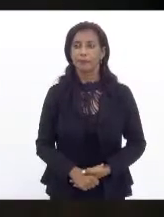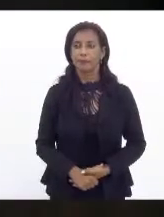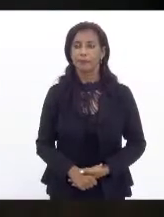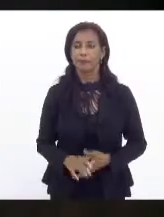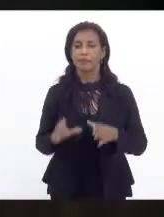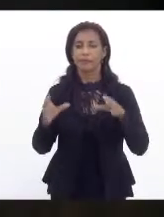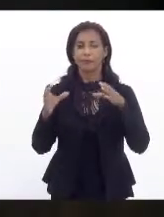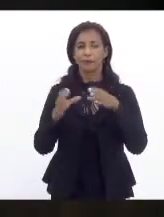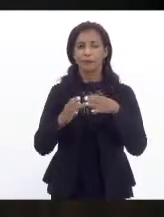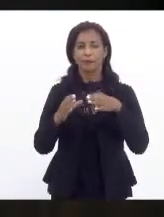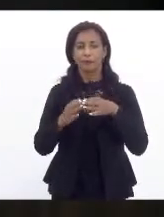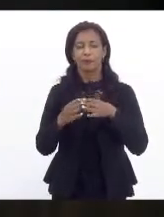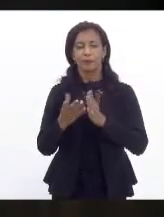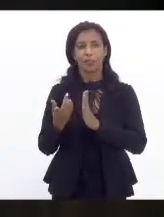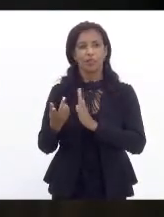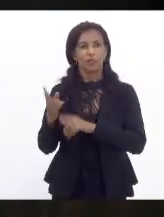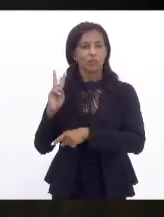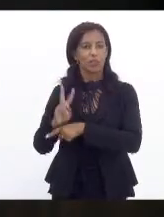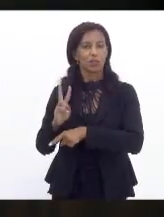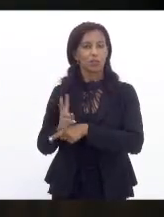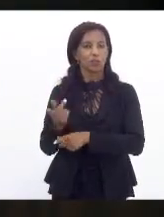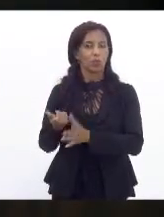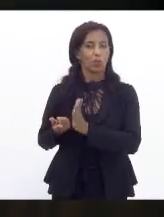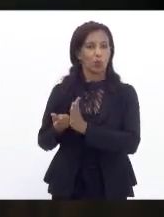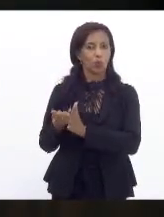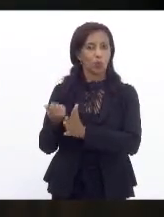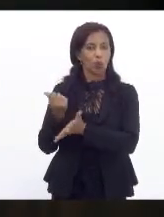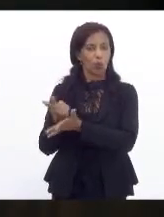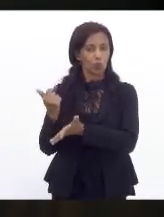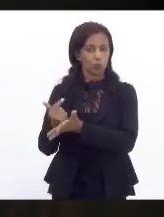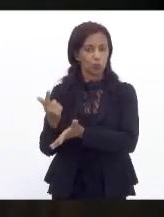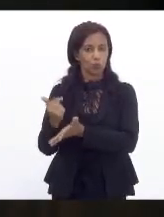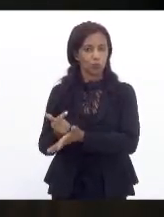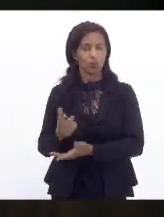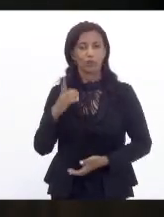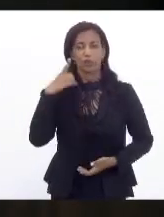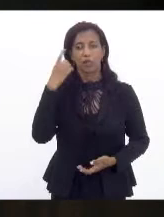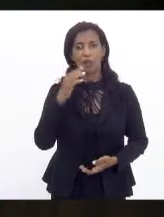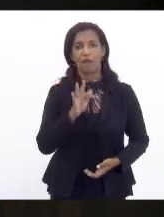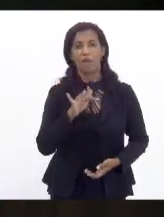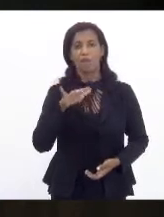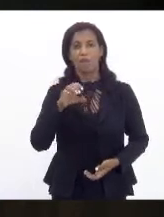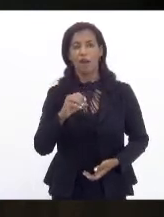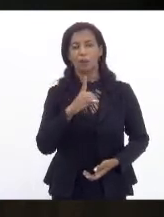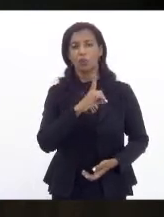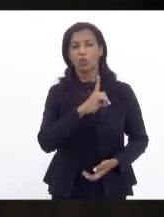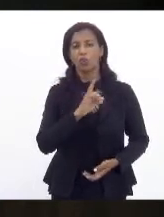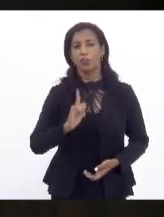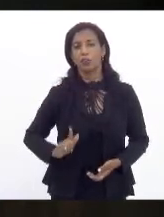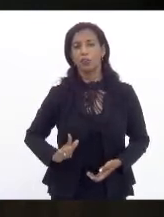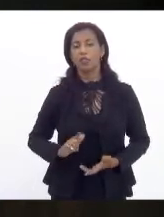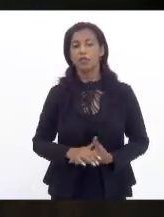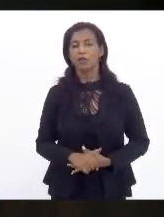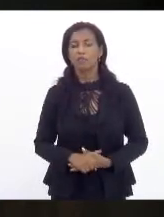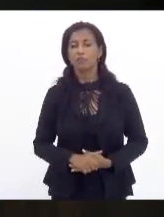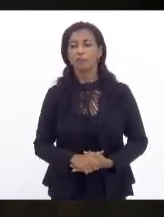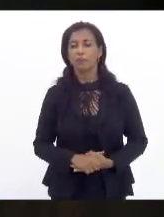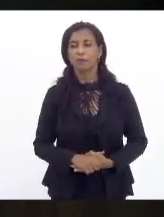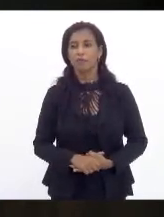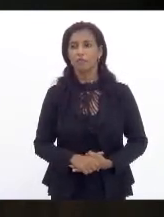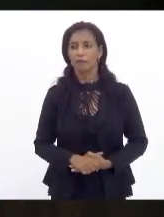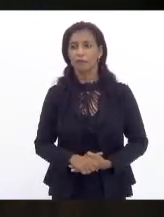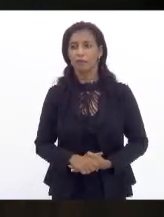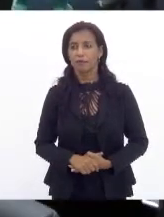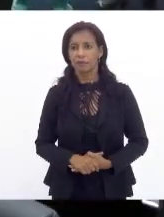Pela Comissão de Defesa do Consumidor, deputado Fábio Silva. Deputado Fábio Silva. Deputado Dionísio Lins.